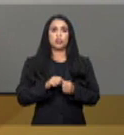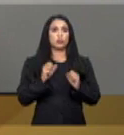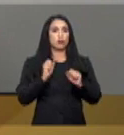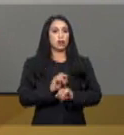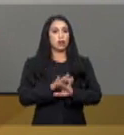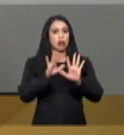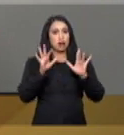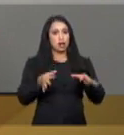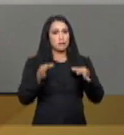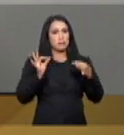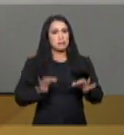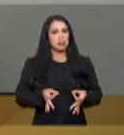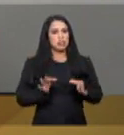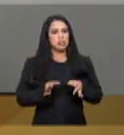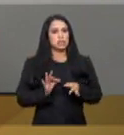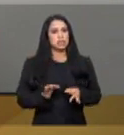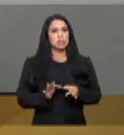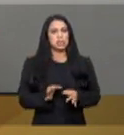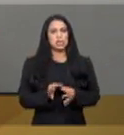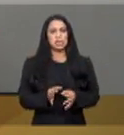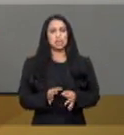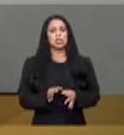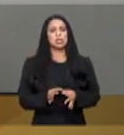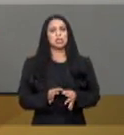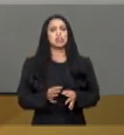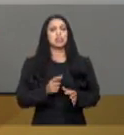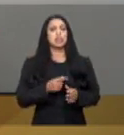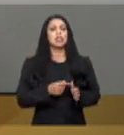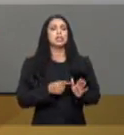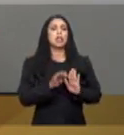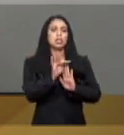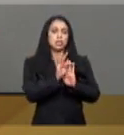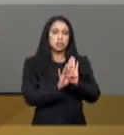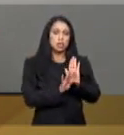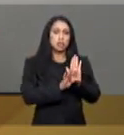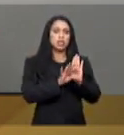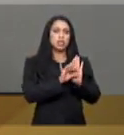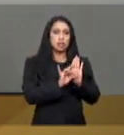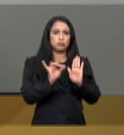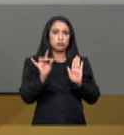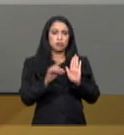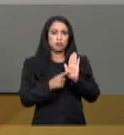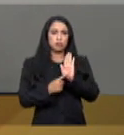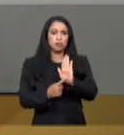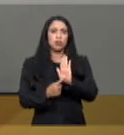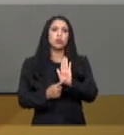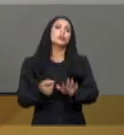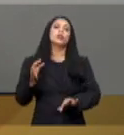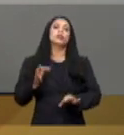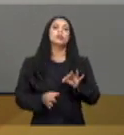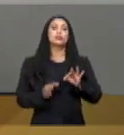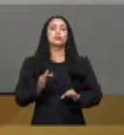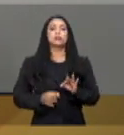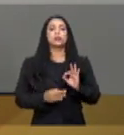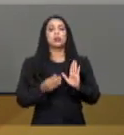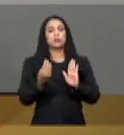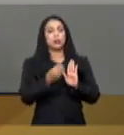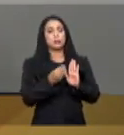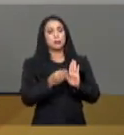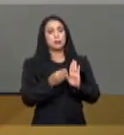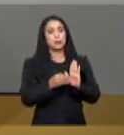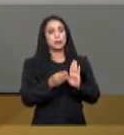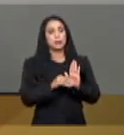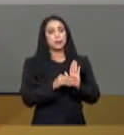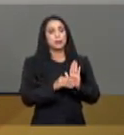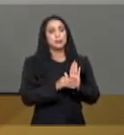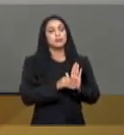clara, precisa, suficiente, reproduz trechos do voto condutor do julgamento, anotando que a embargante,